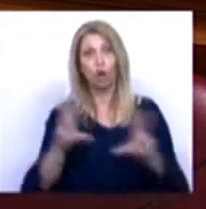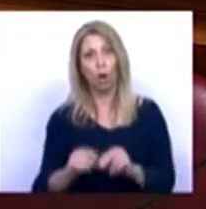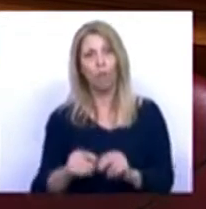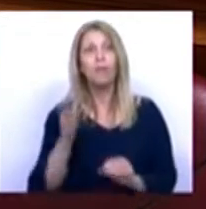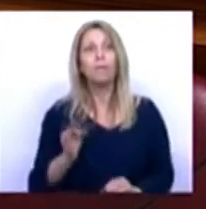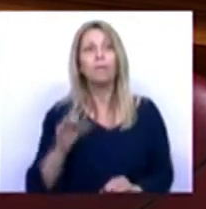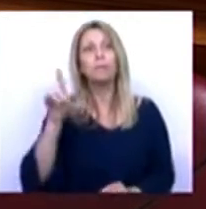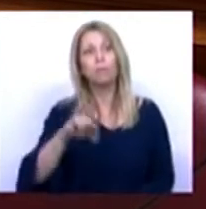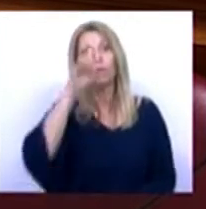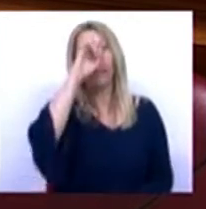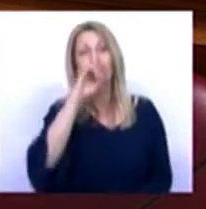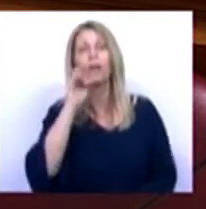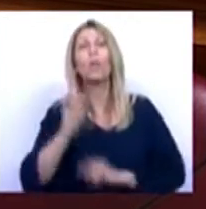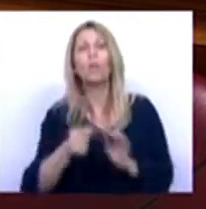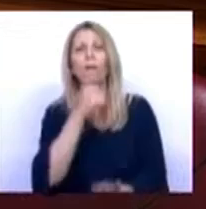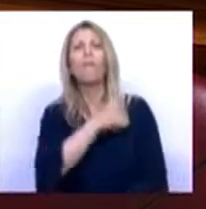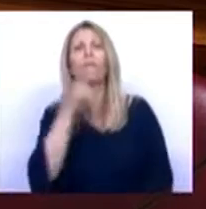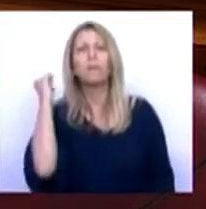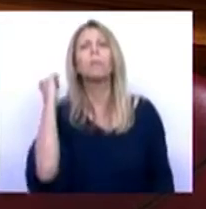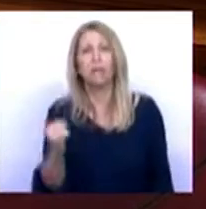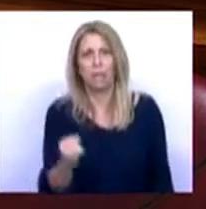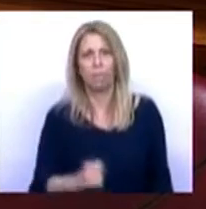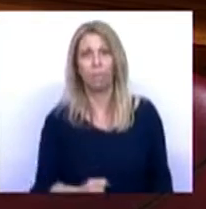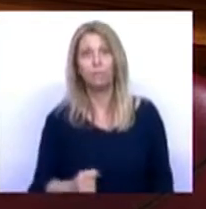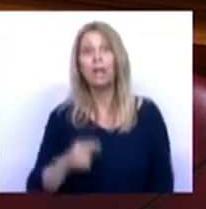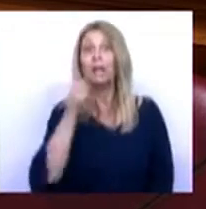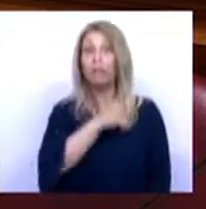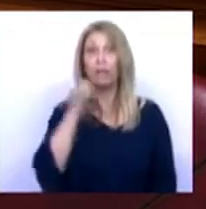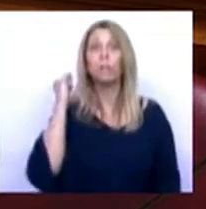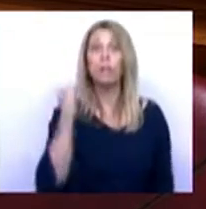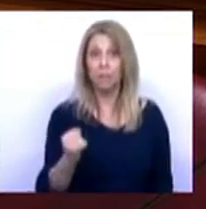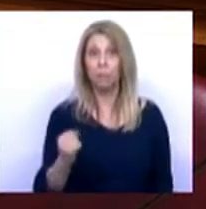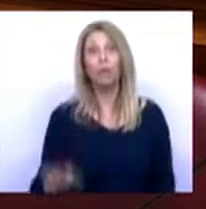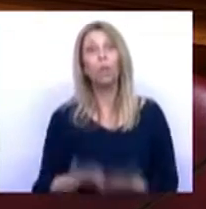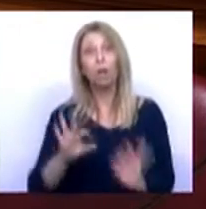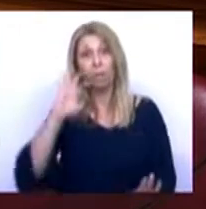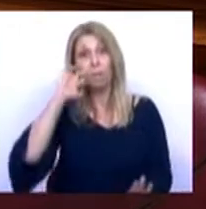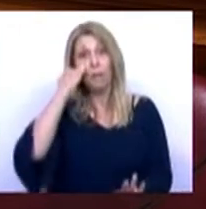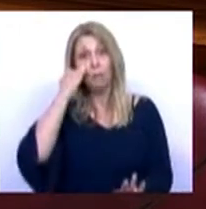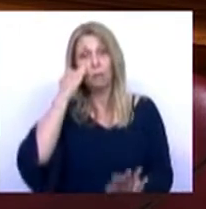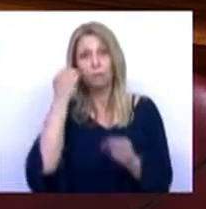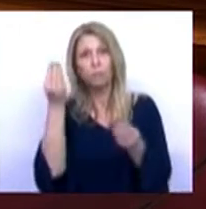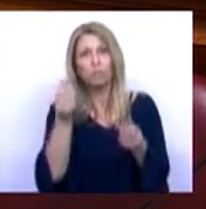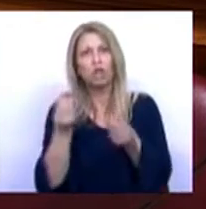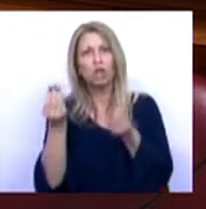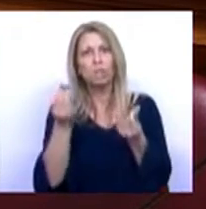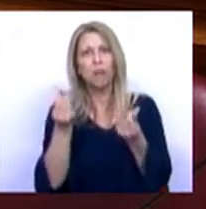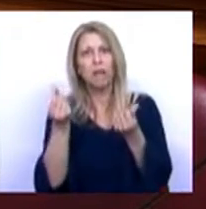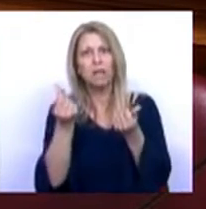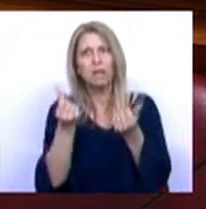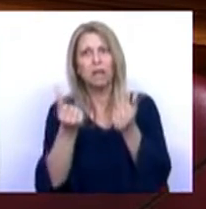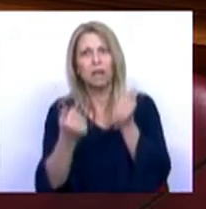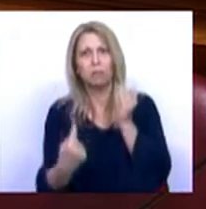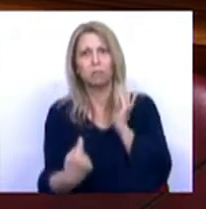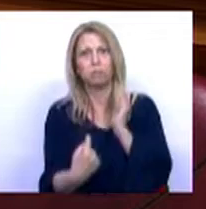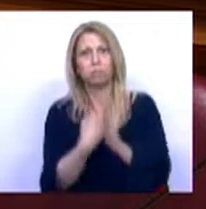Precisamos também de recordar o que é ser-se vítima de um crime. Ser-se vítima de um crime é ser-se atingido numa espécie de escudo invisível